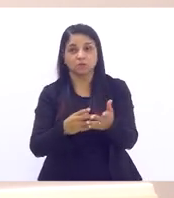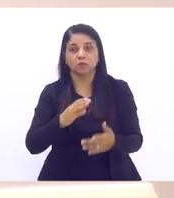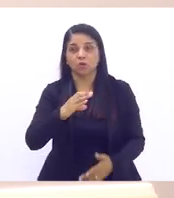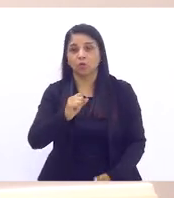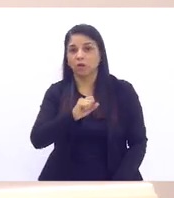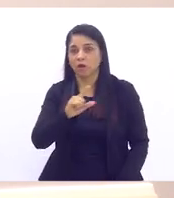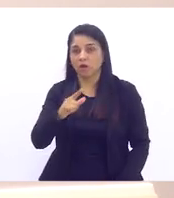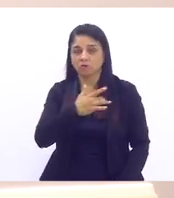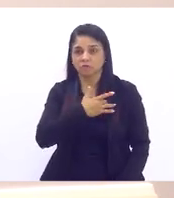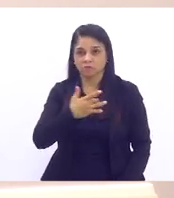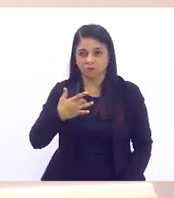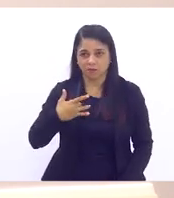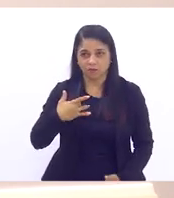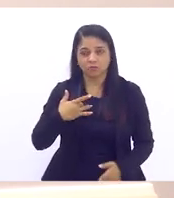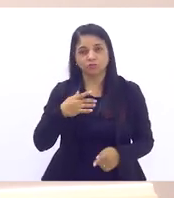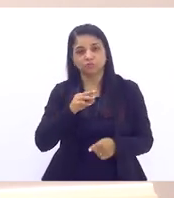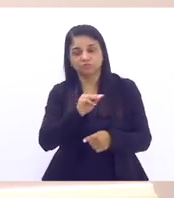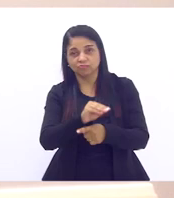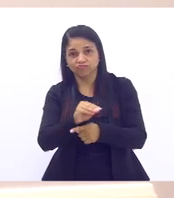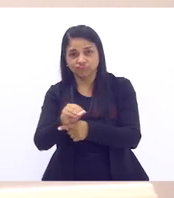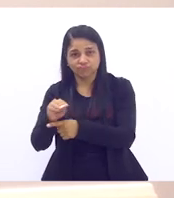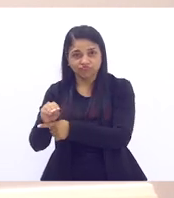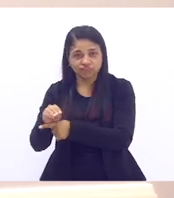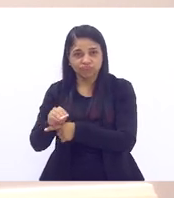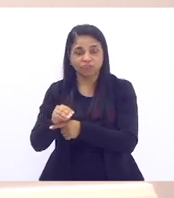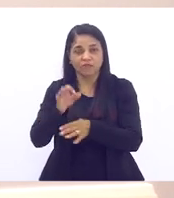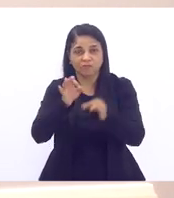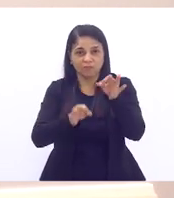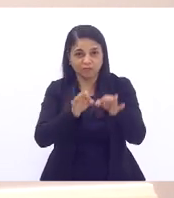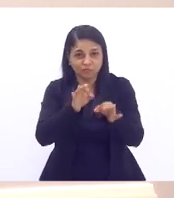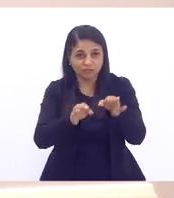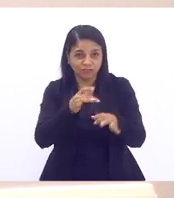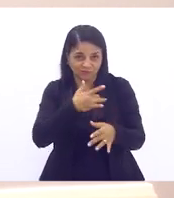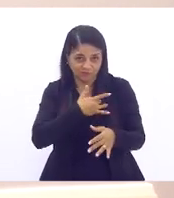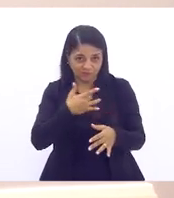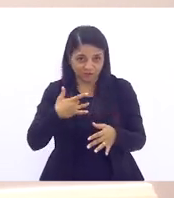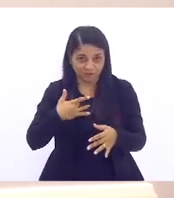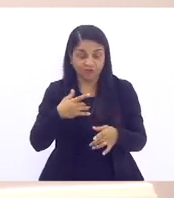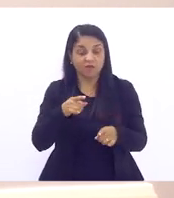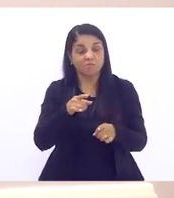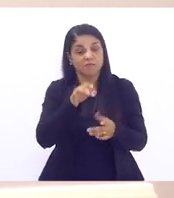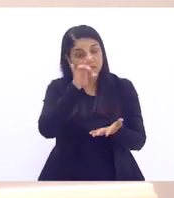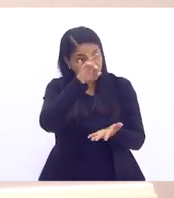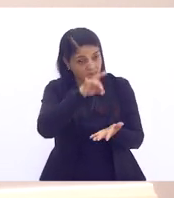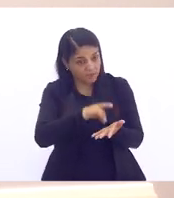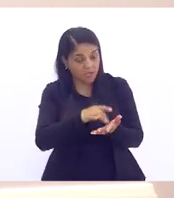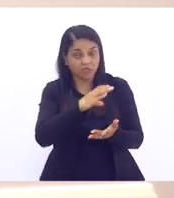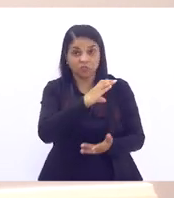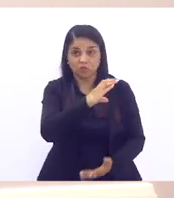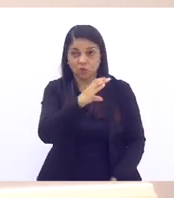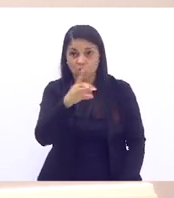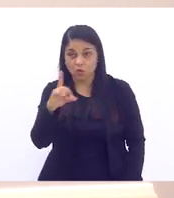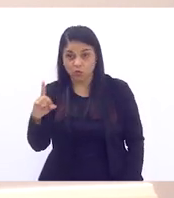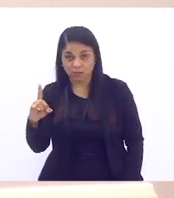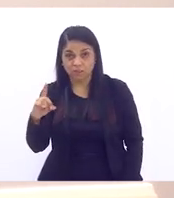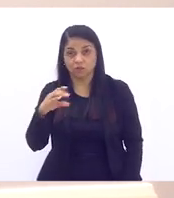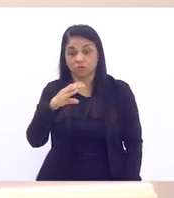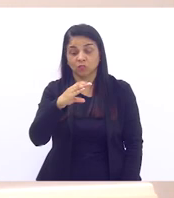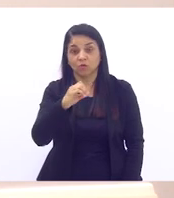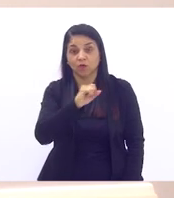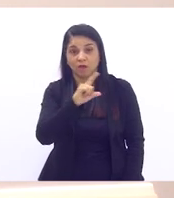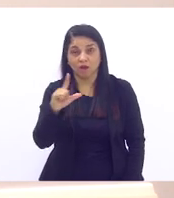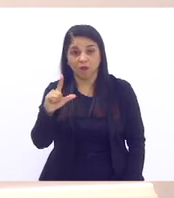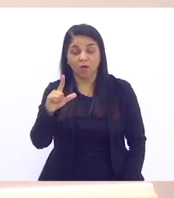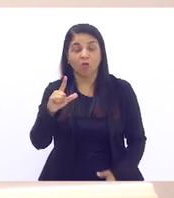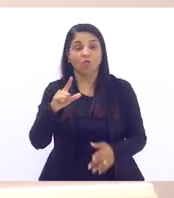Centro de Apoio operacional das tutelas das promotorias de Justiça de tela coletiva da Saúde mas sou também na verdade é coordenador do cal- educação